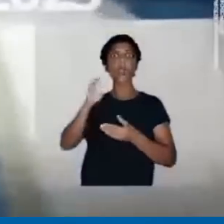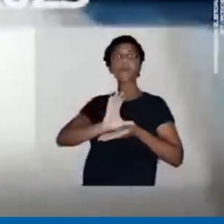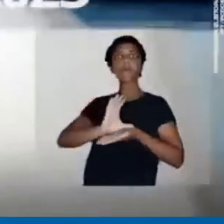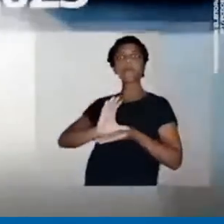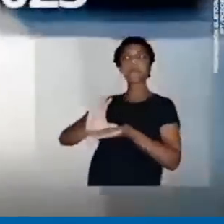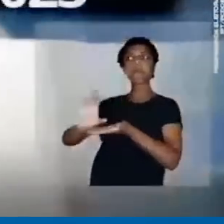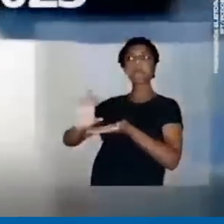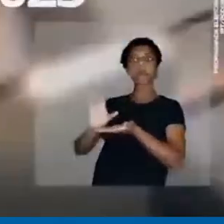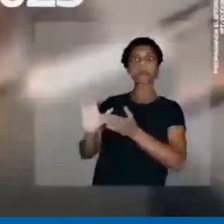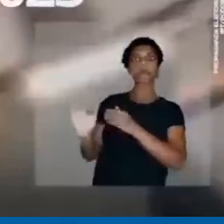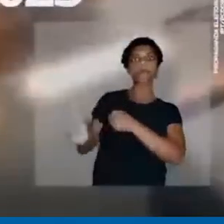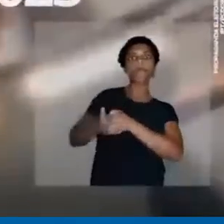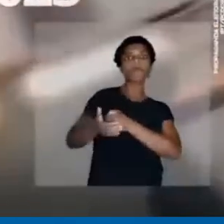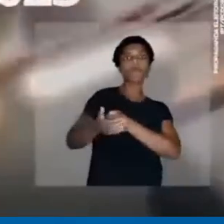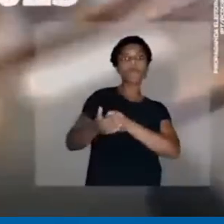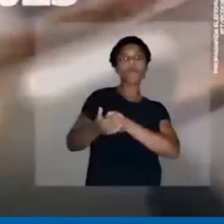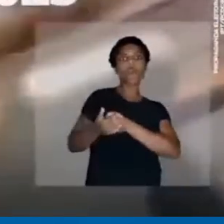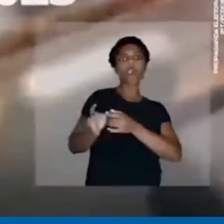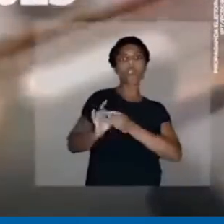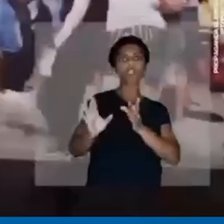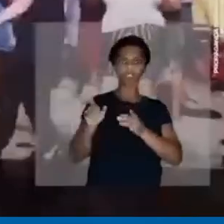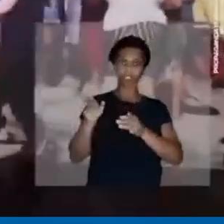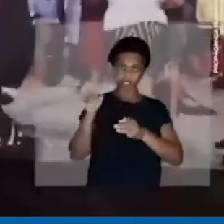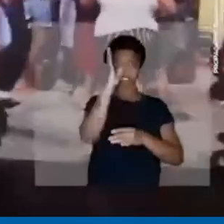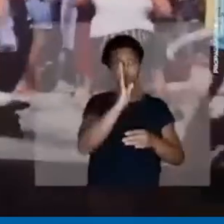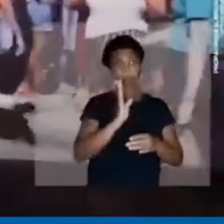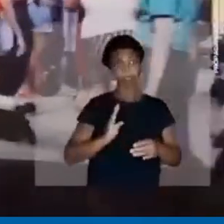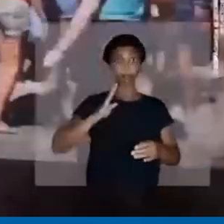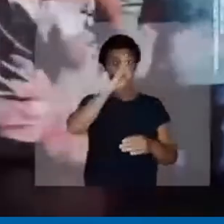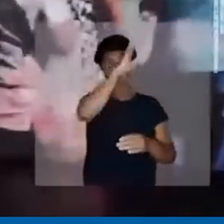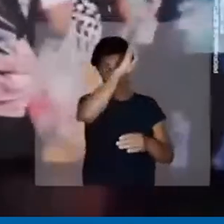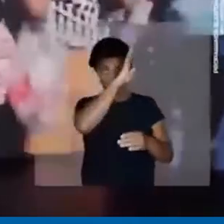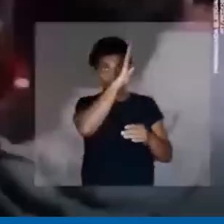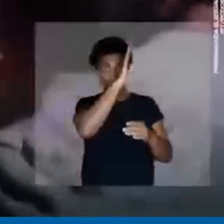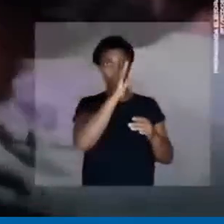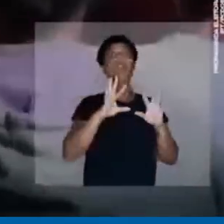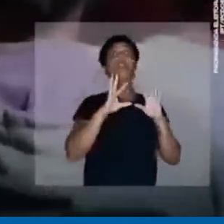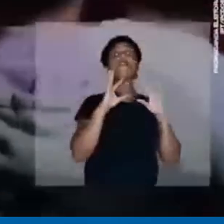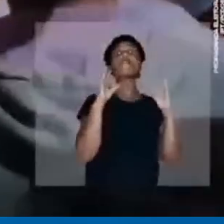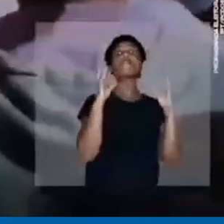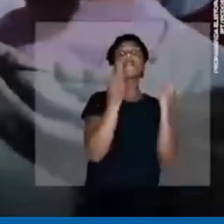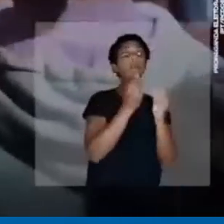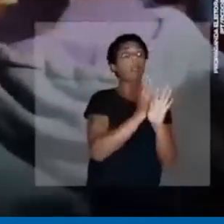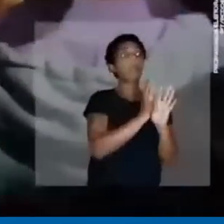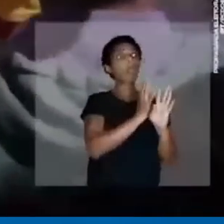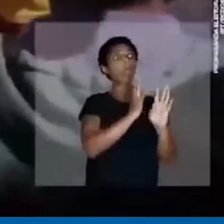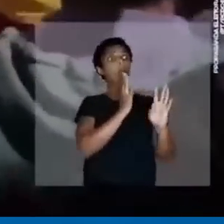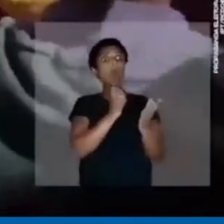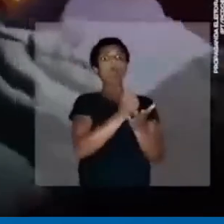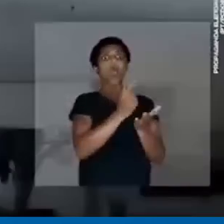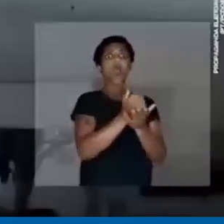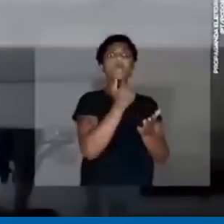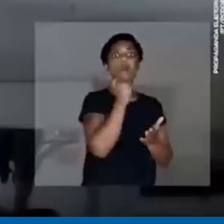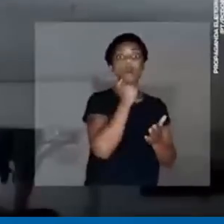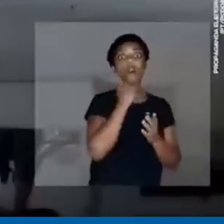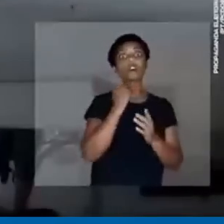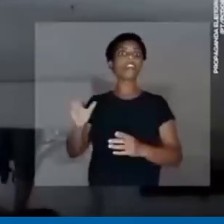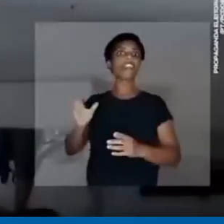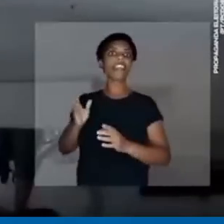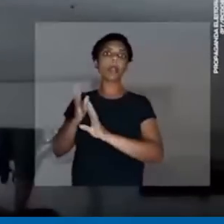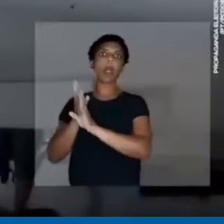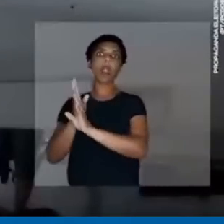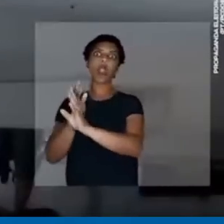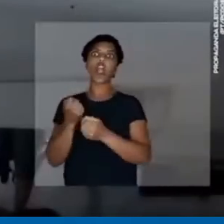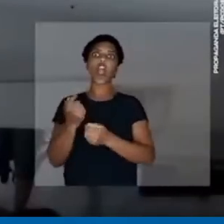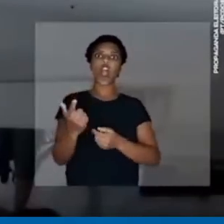5 bilhões para o orçamento secreto. Esse é o Brasil de Bolsonaro. O povo fazendo fila pra comprar osso. Milionários fazendo